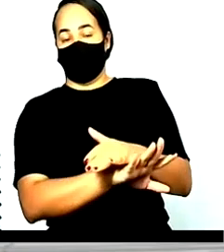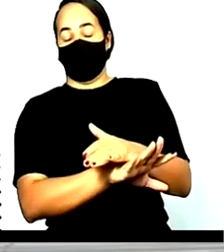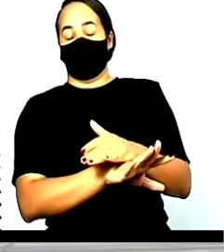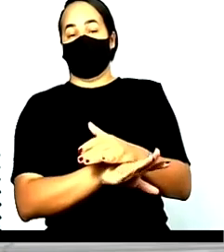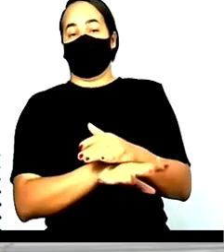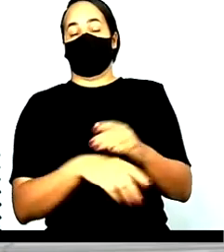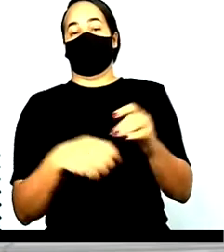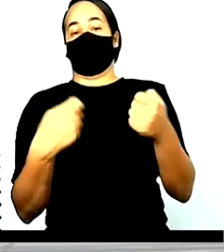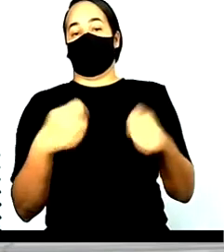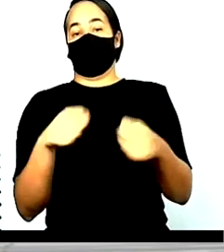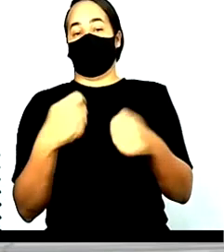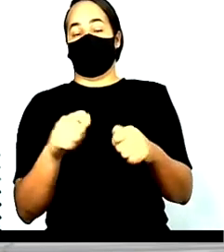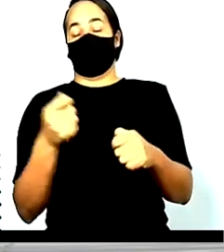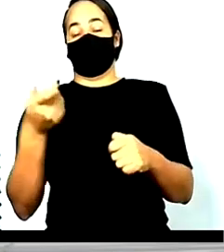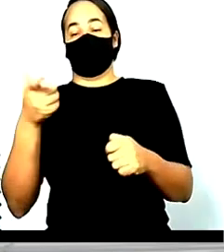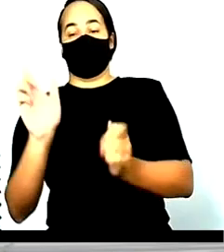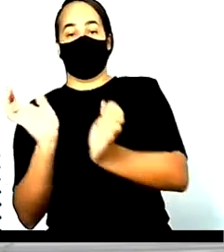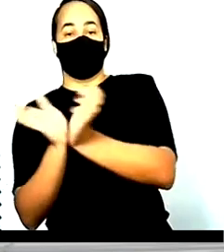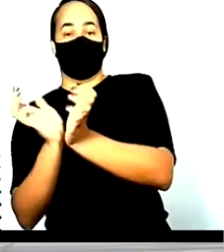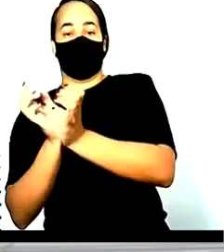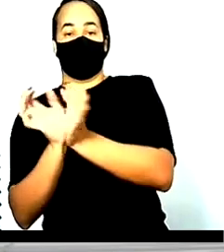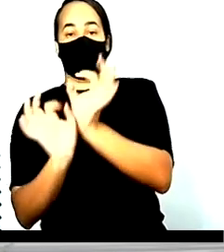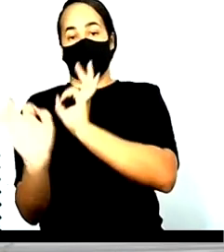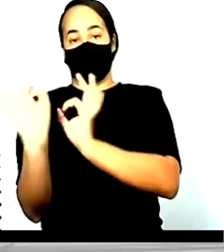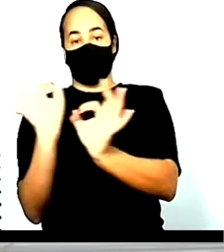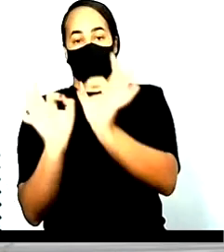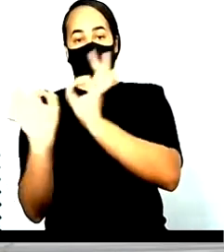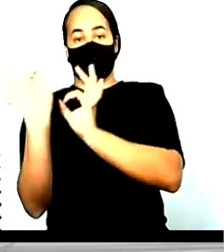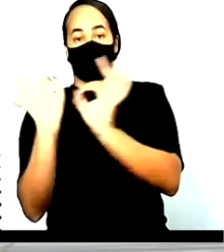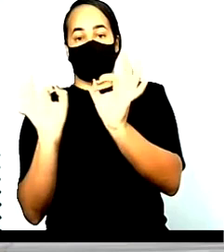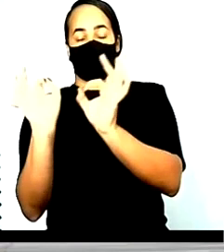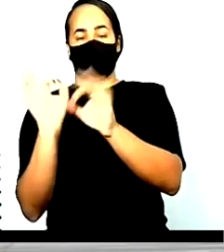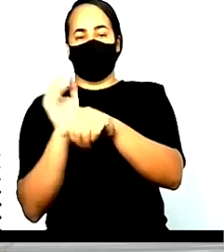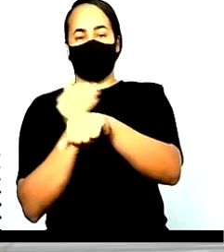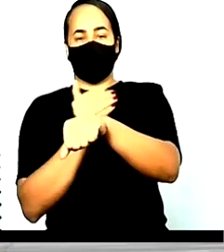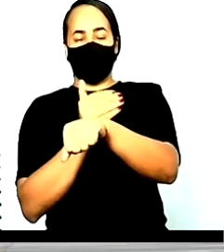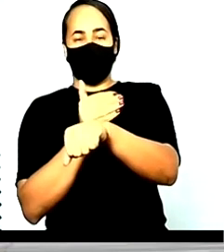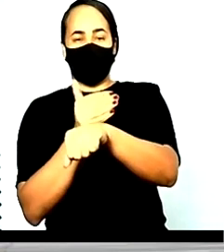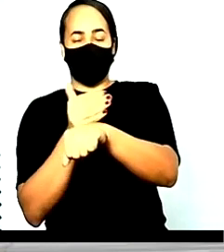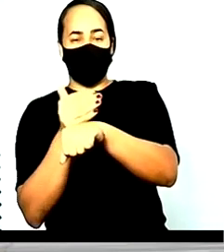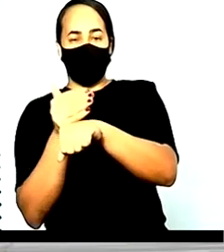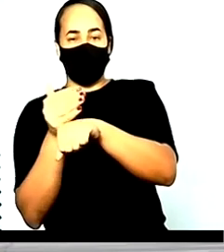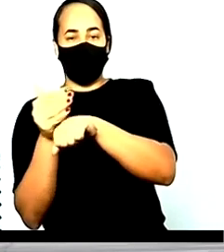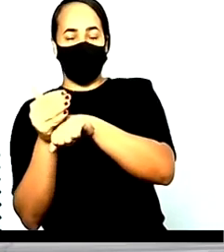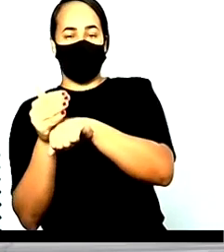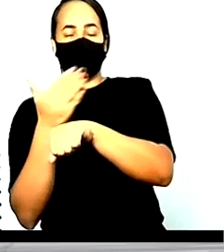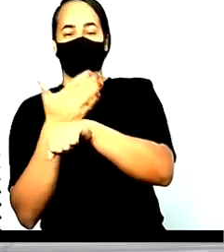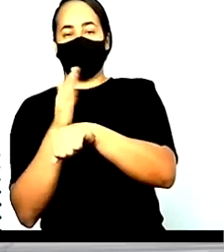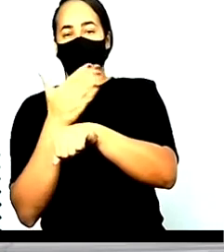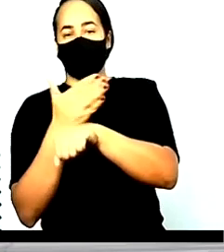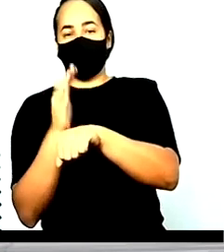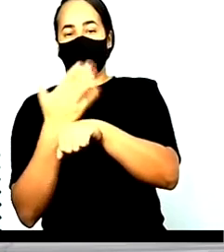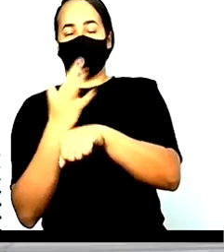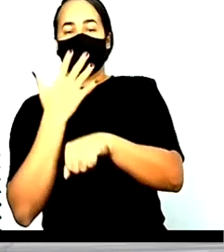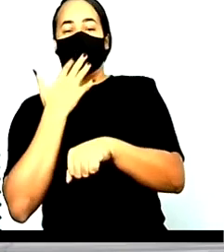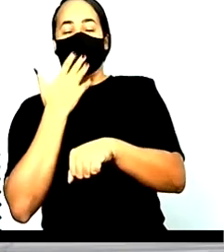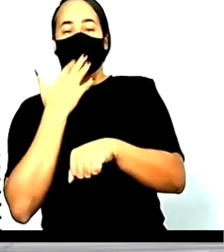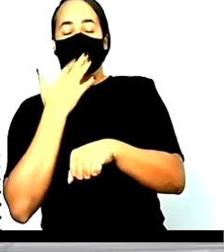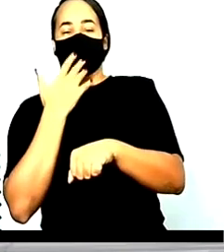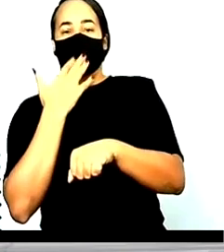líquido seminal? É uma secreção espessa e leitosa que vai neutralizar a ação da urina